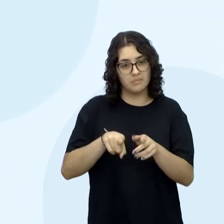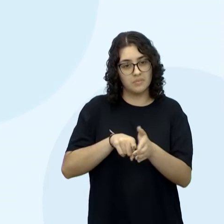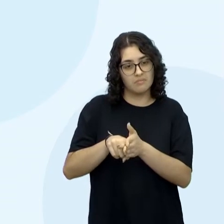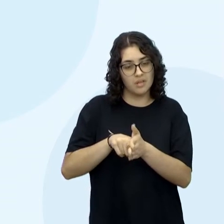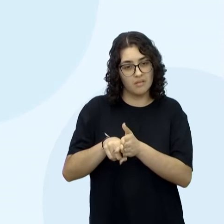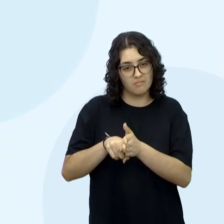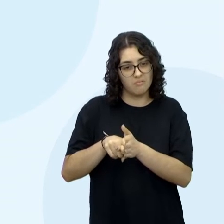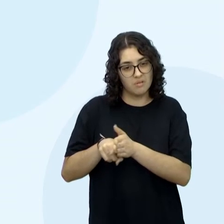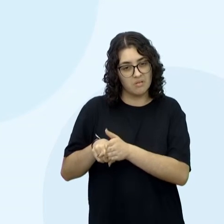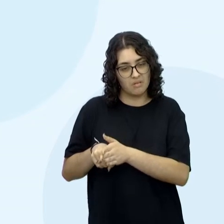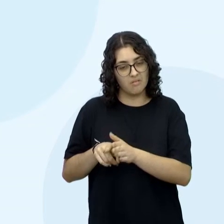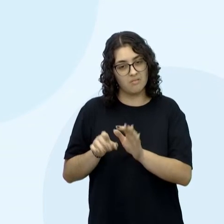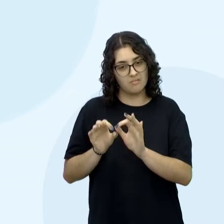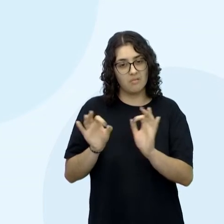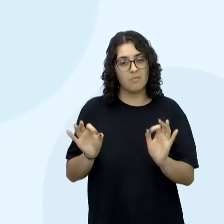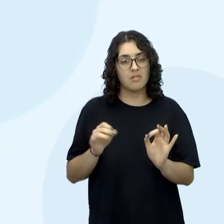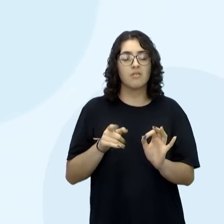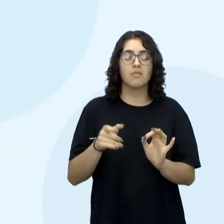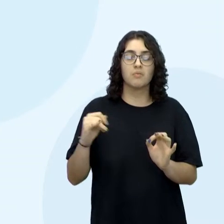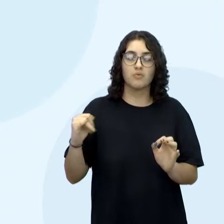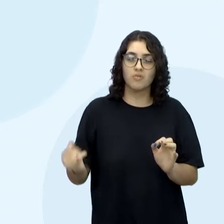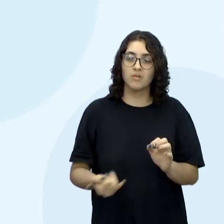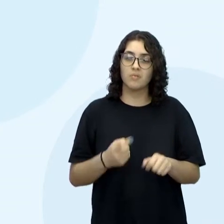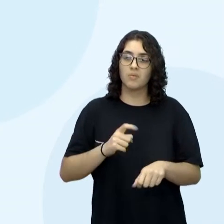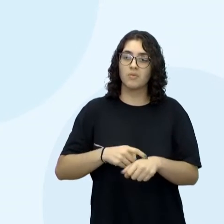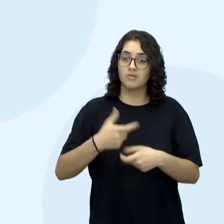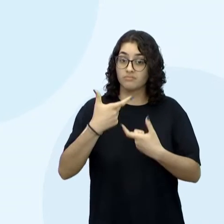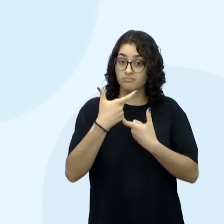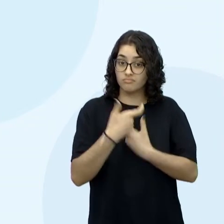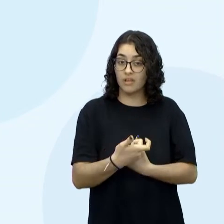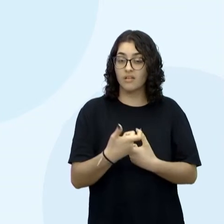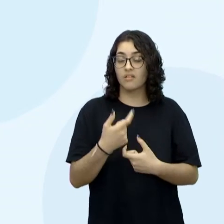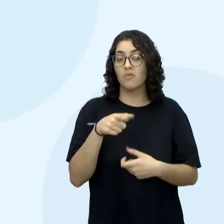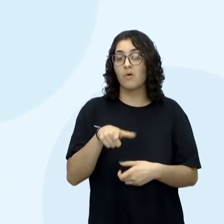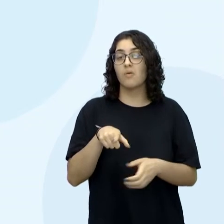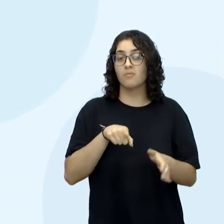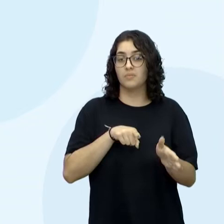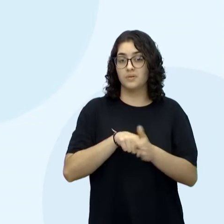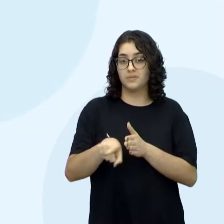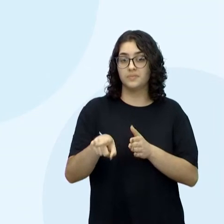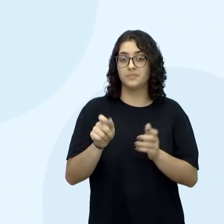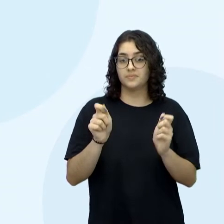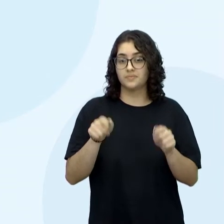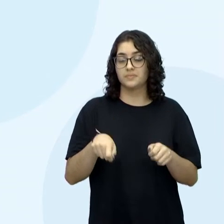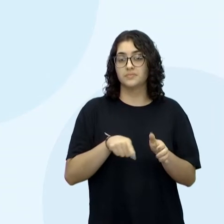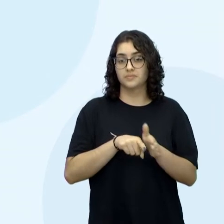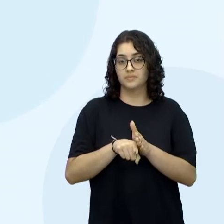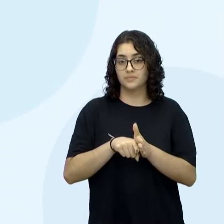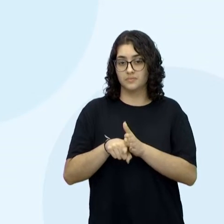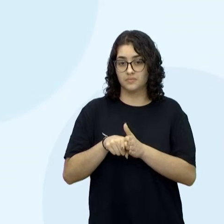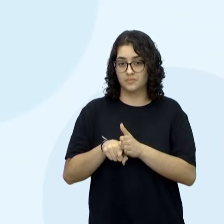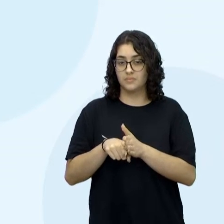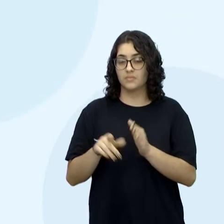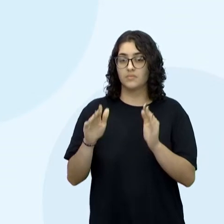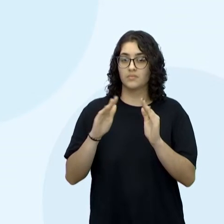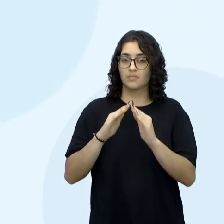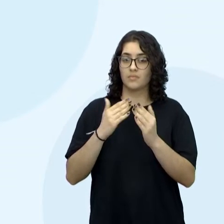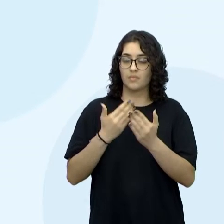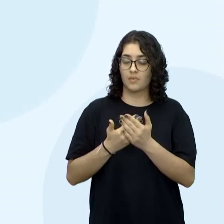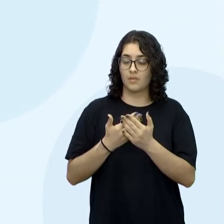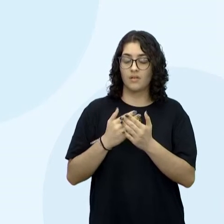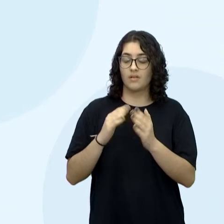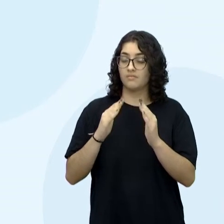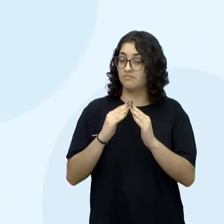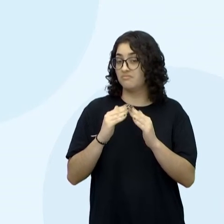pesquisinha básica, aproveita esse momento para printar a tela e saber qual é a questão, tal, para você poder fazer sua pesquisinha aí em casa, né, no